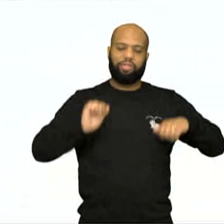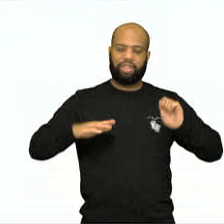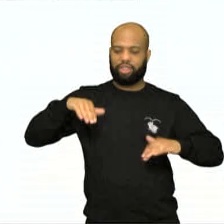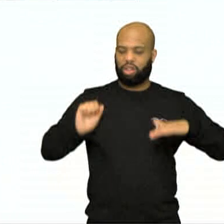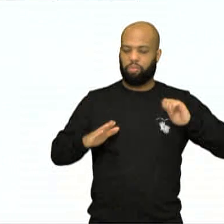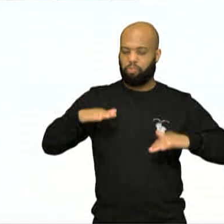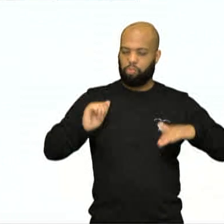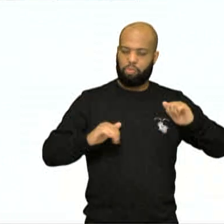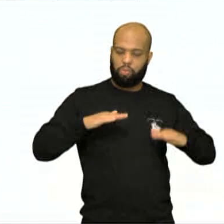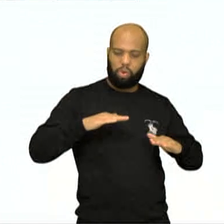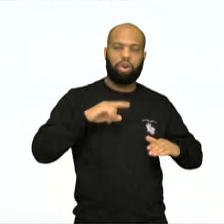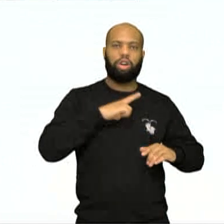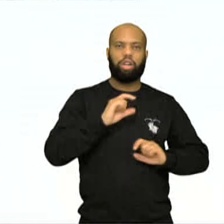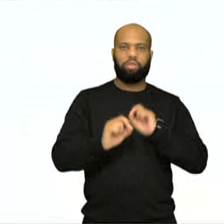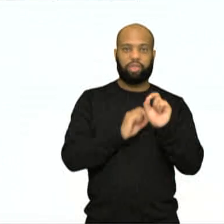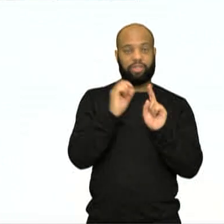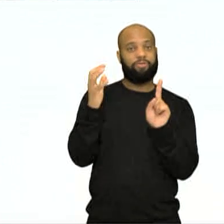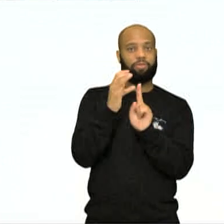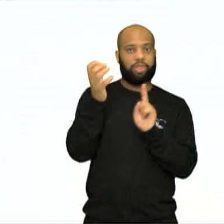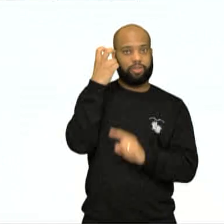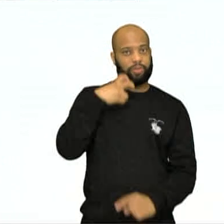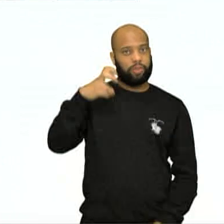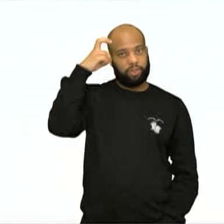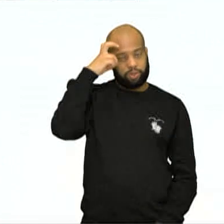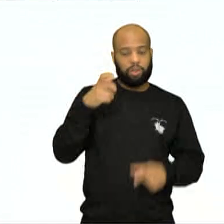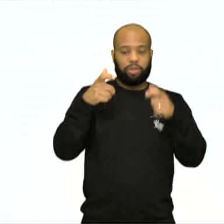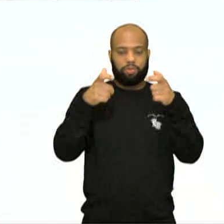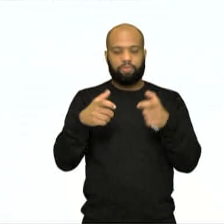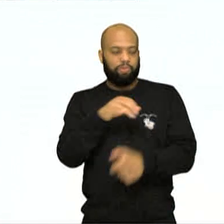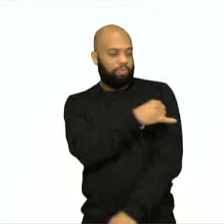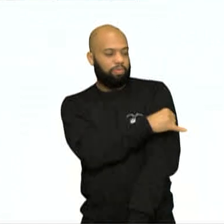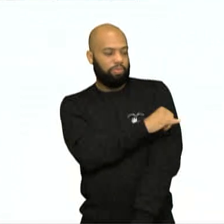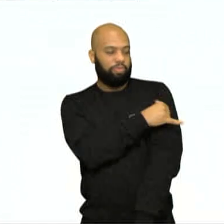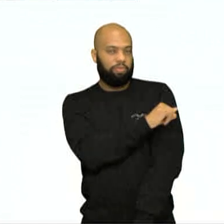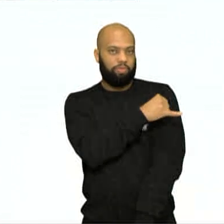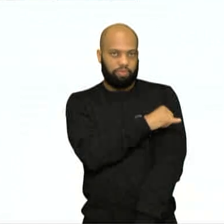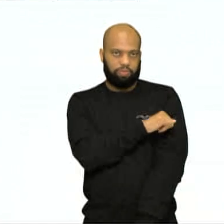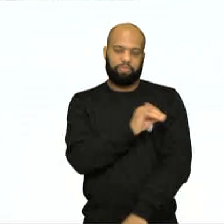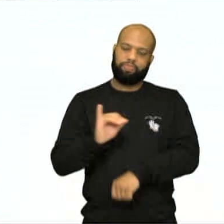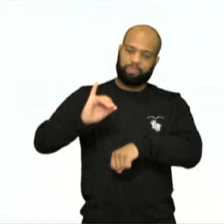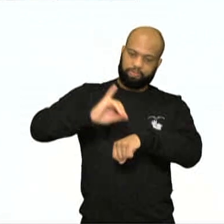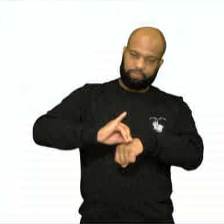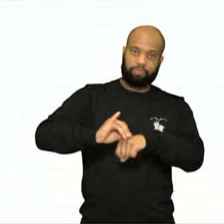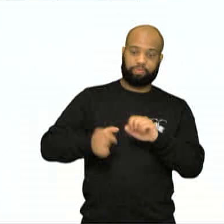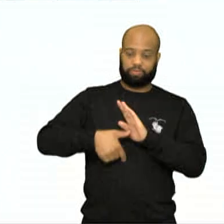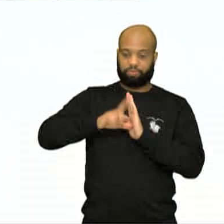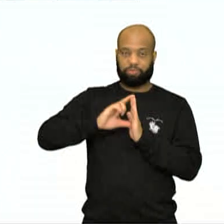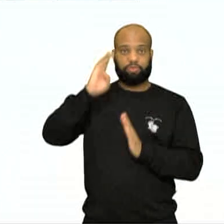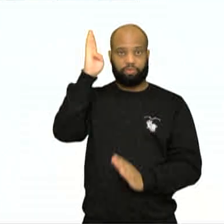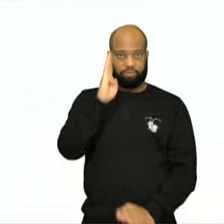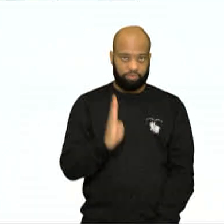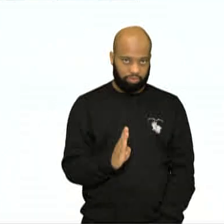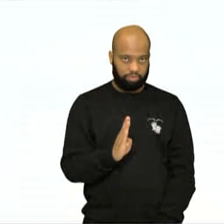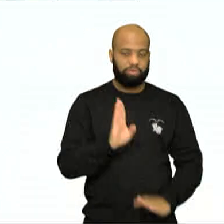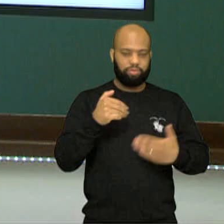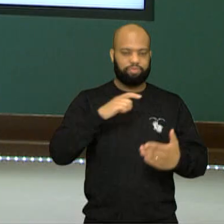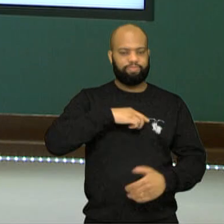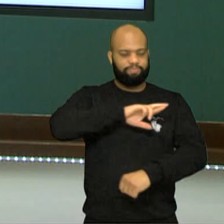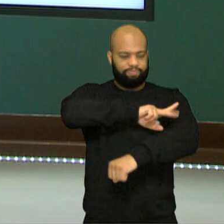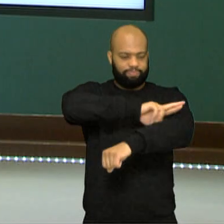a mistura das culturas na cidade do Rio de Janeiro, que foi a capital do Império Brasileiro, lugar rico em